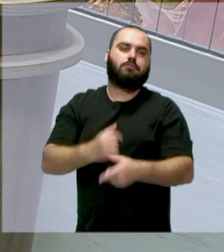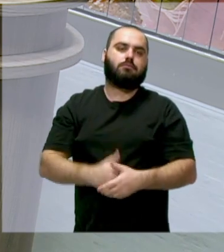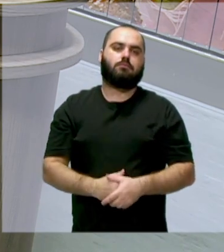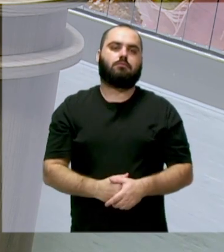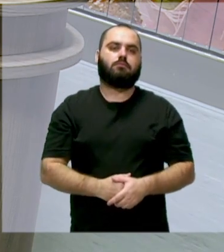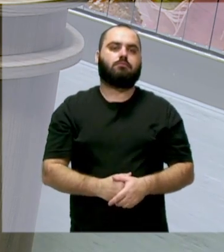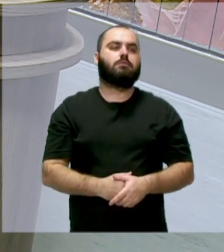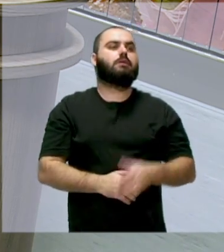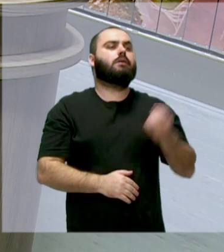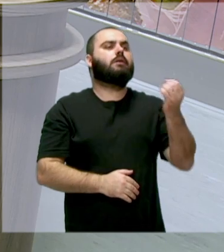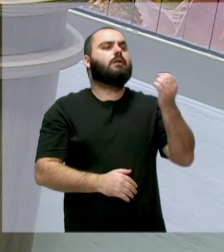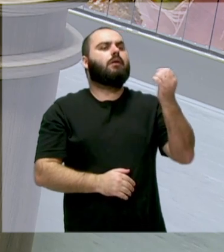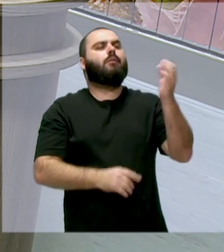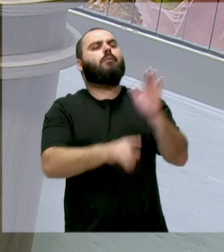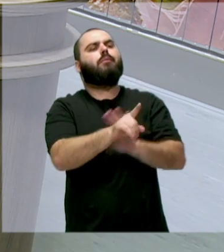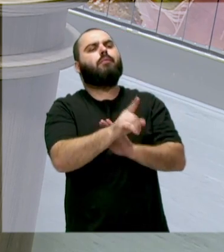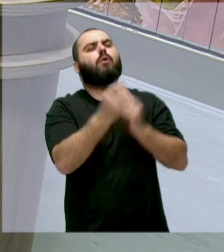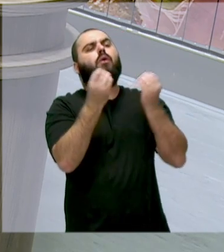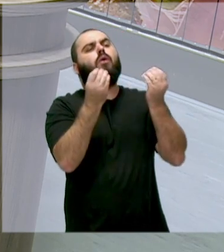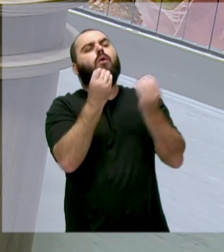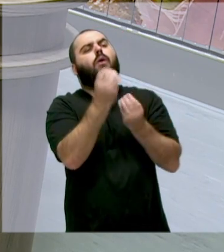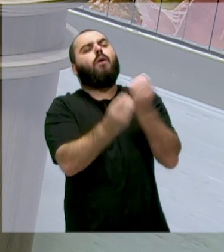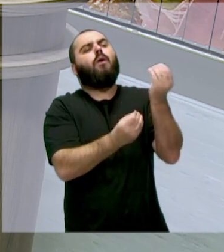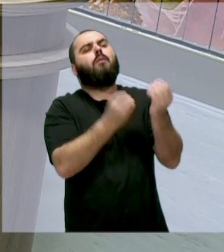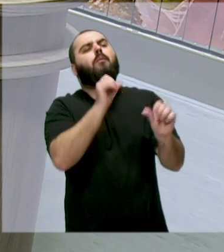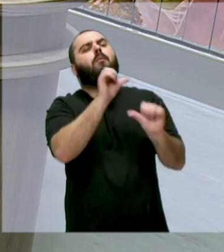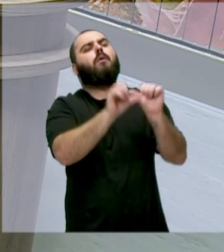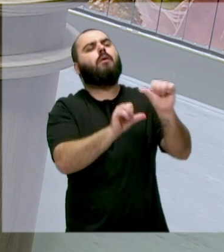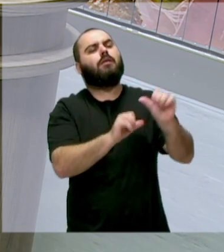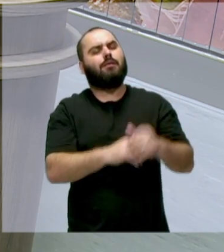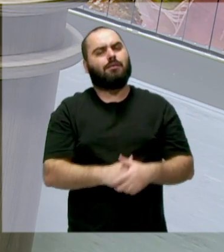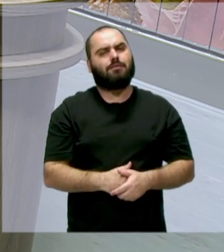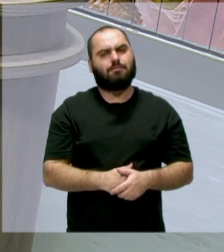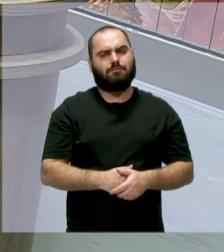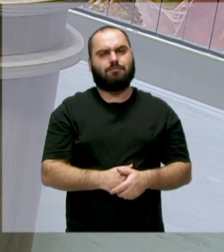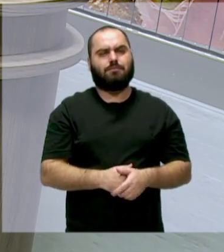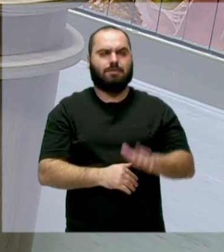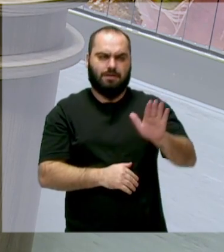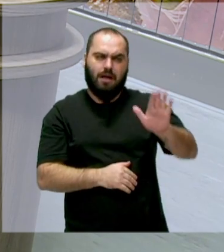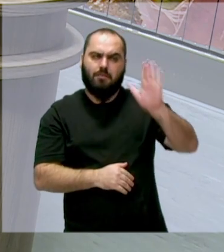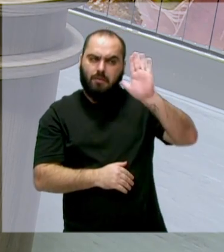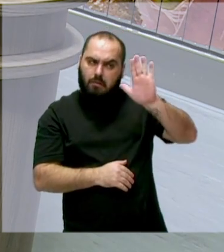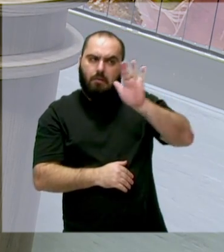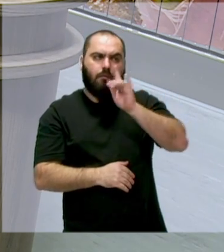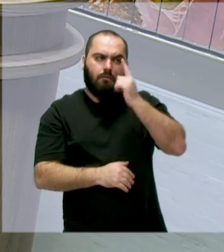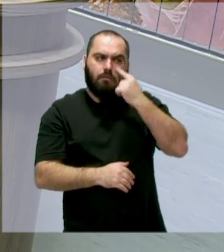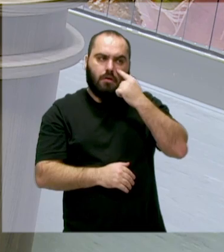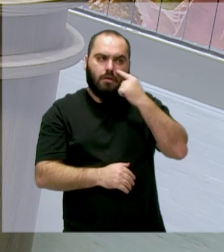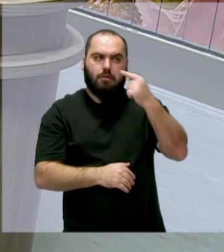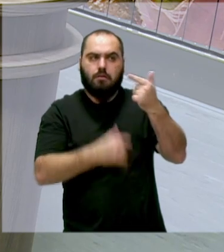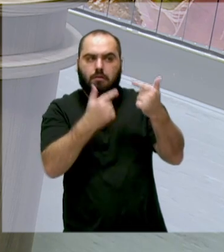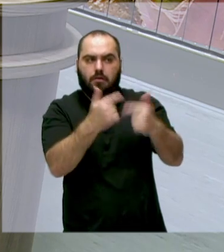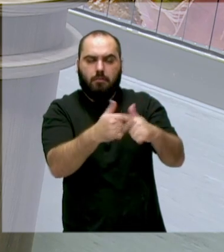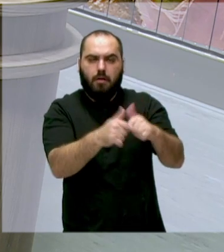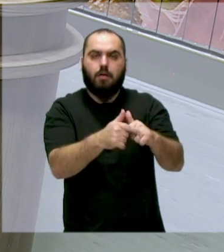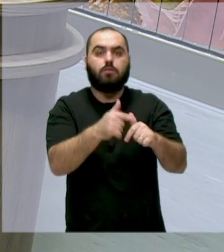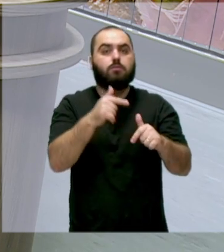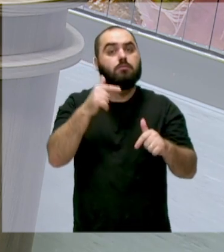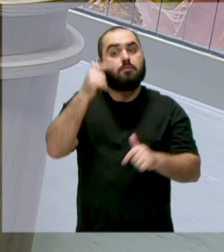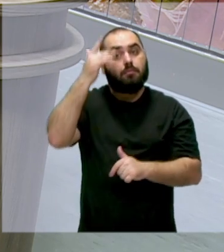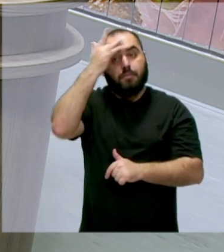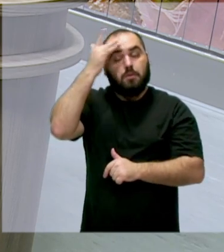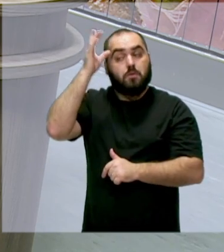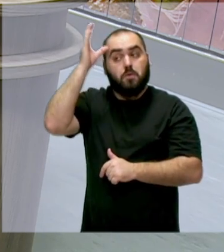Como mudar isso? Será que essas ações de formiguinha, por exemplo, assim, tentando fazer essa conscientização realmente das pessoas de